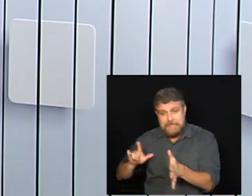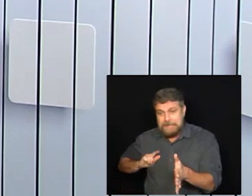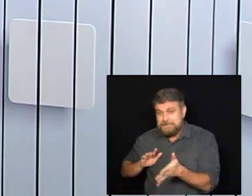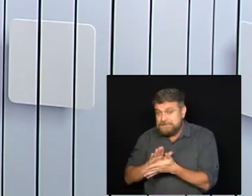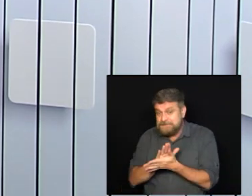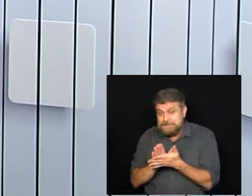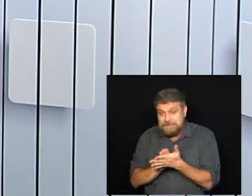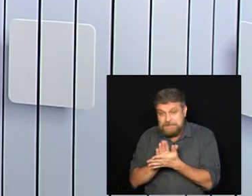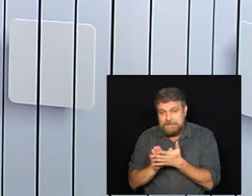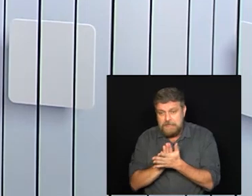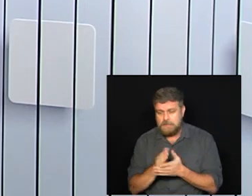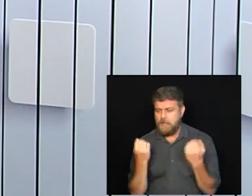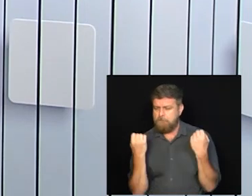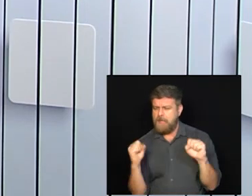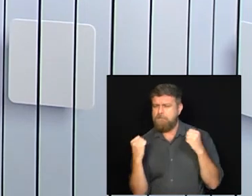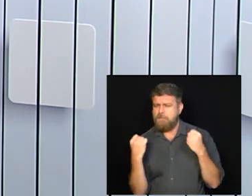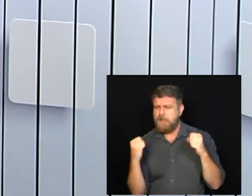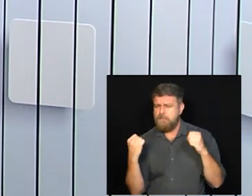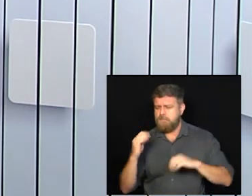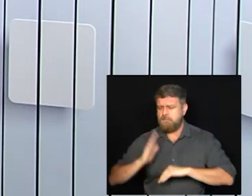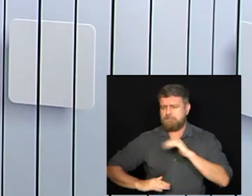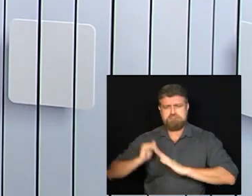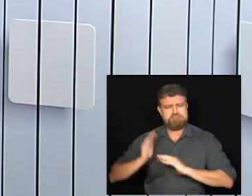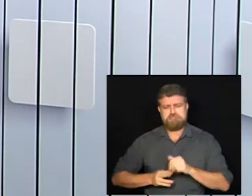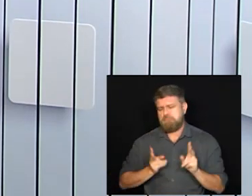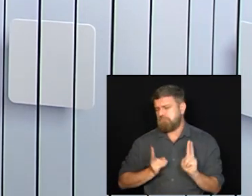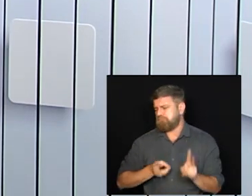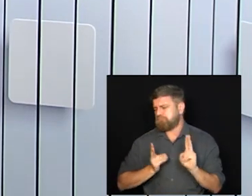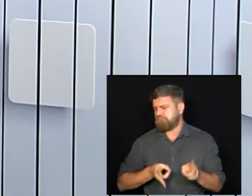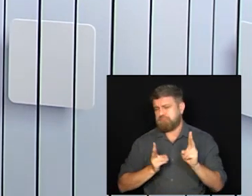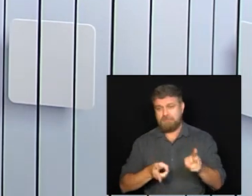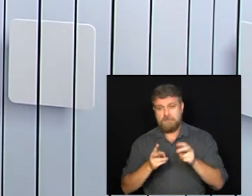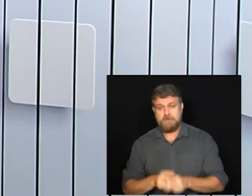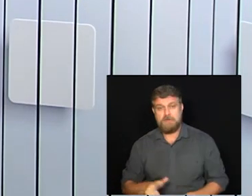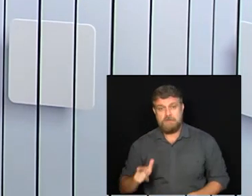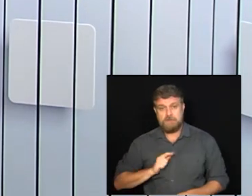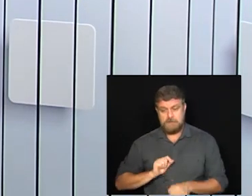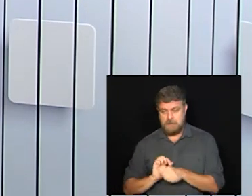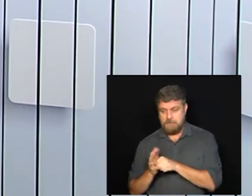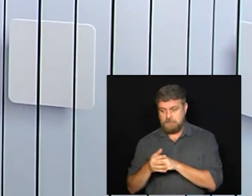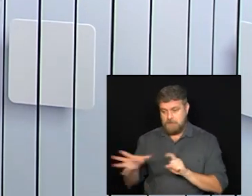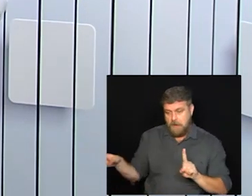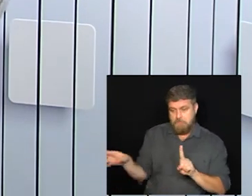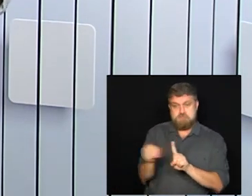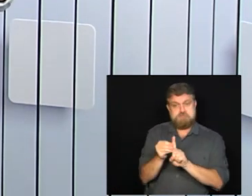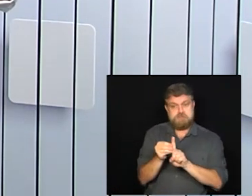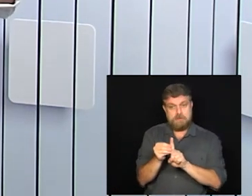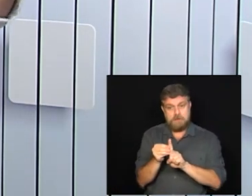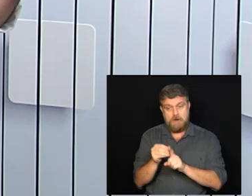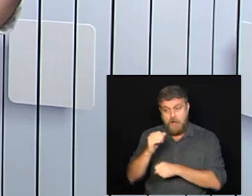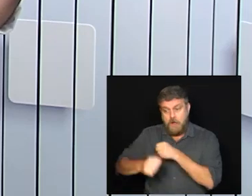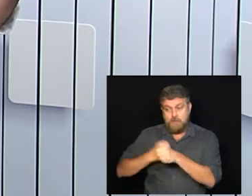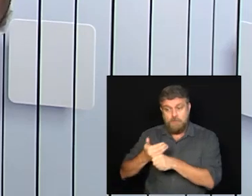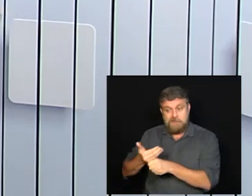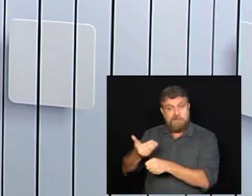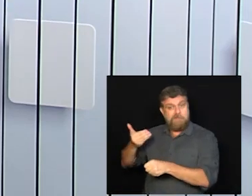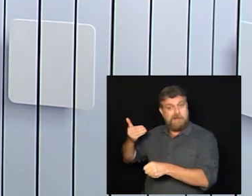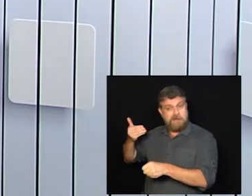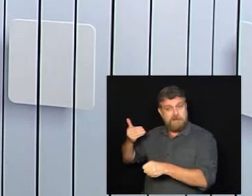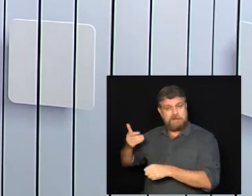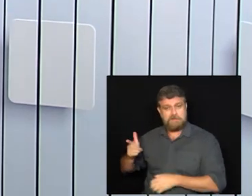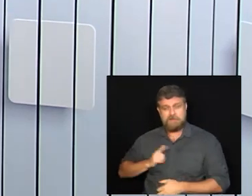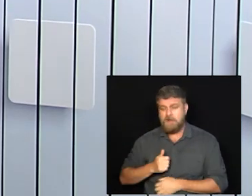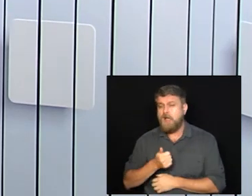e praticava exercícios físicos regularmente. Foi infectada pelo coronavírus no ano passado